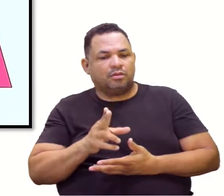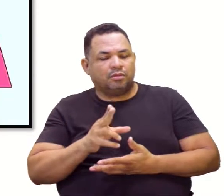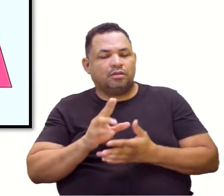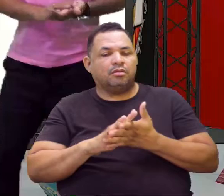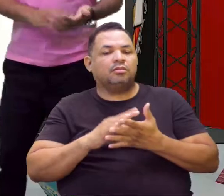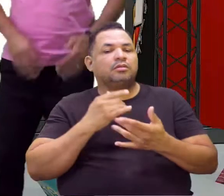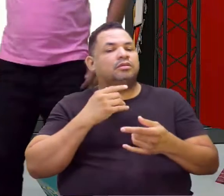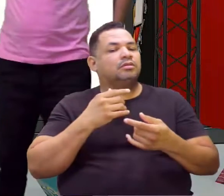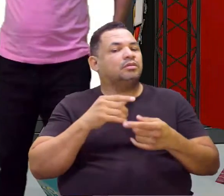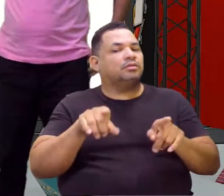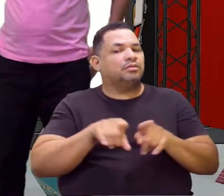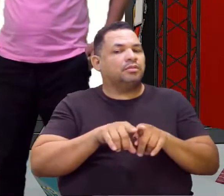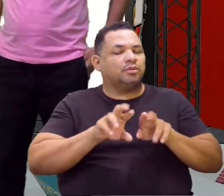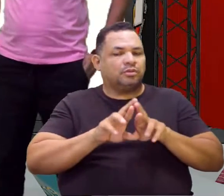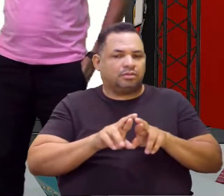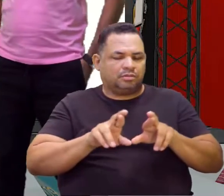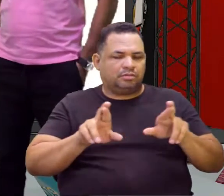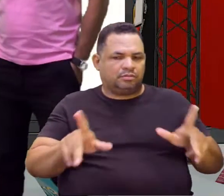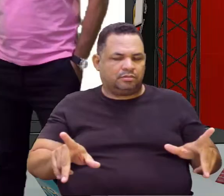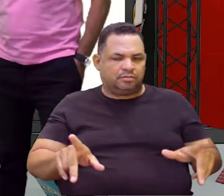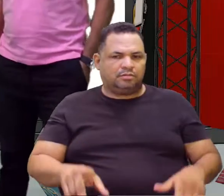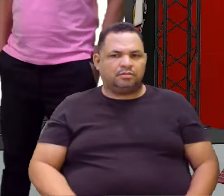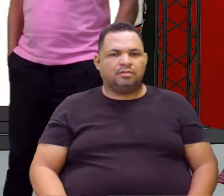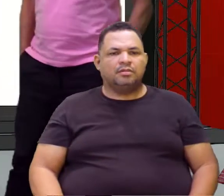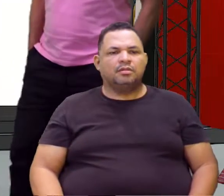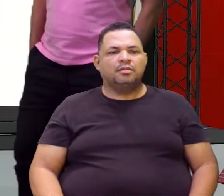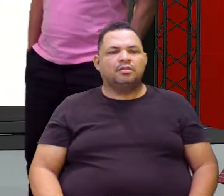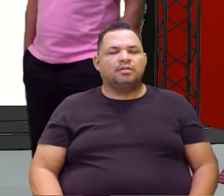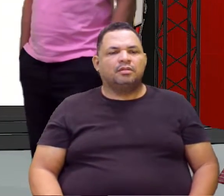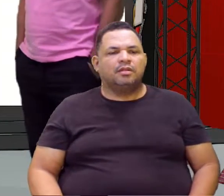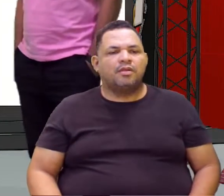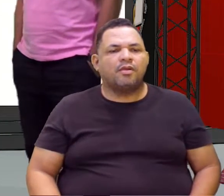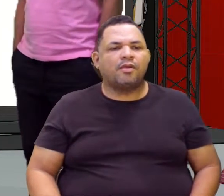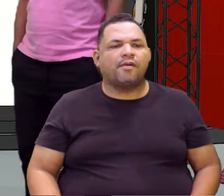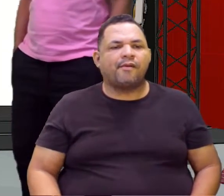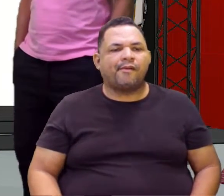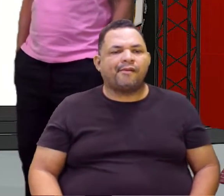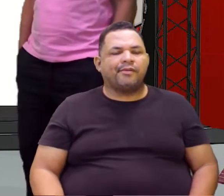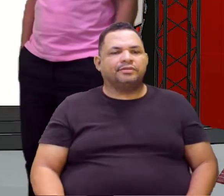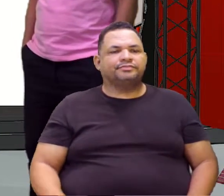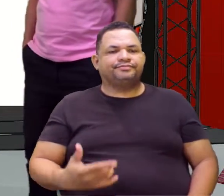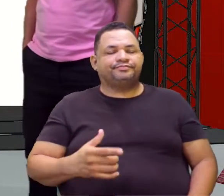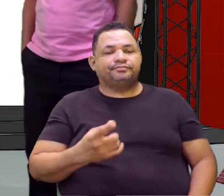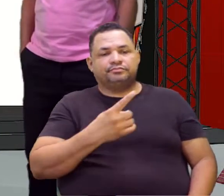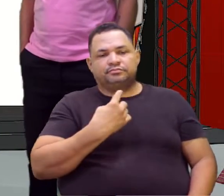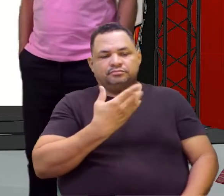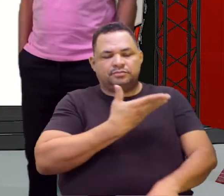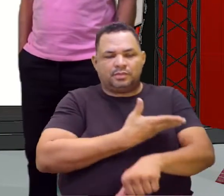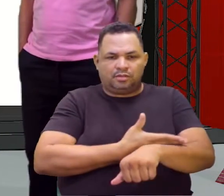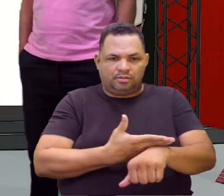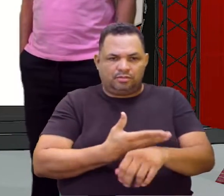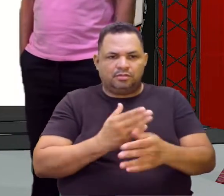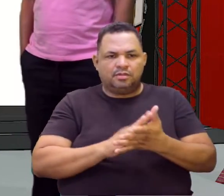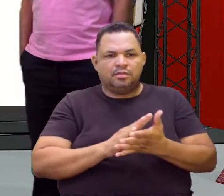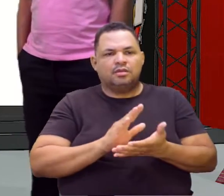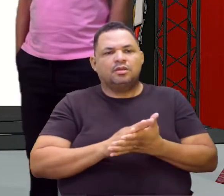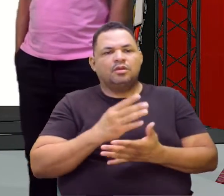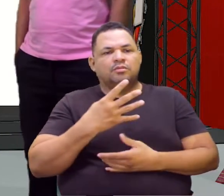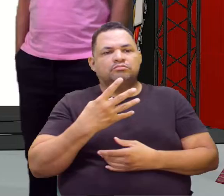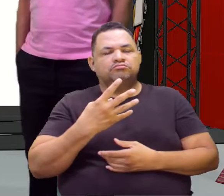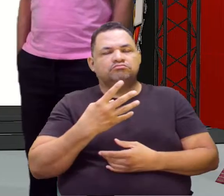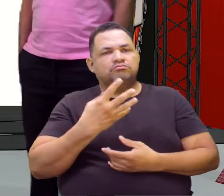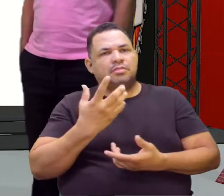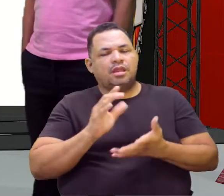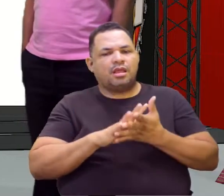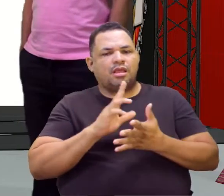são quadriláteros, né? Todos têm 4 lados. Os triângulos também, a gente tem costume de mostrar o equilátero com todos os lados iguais, mas